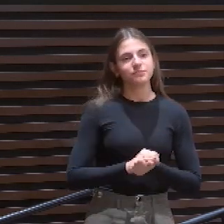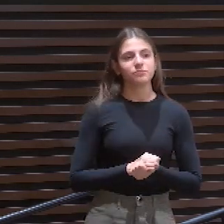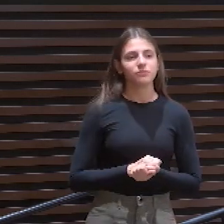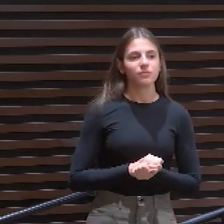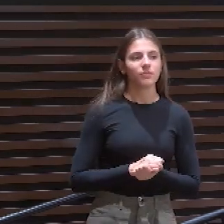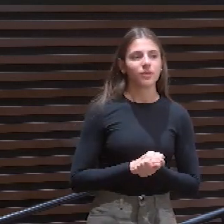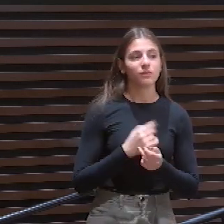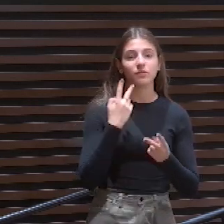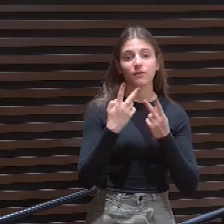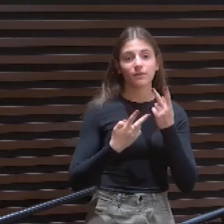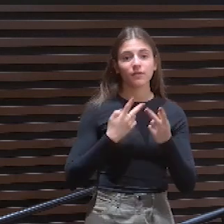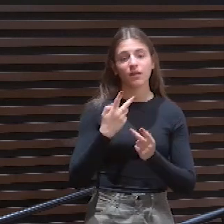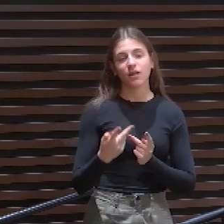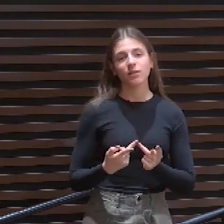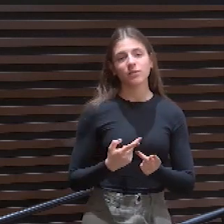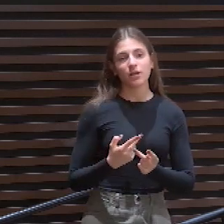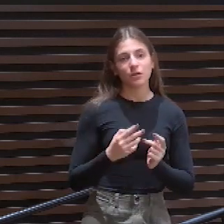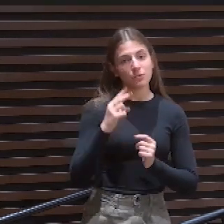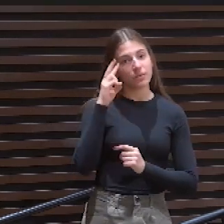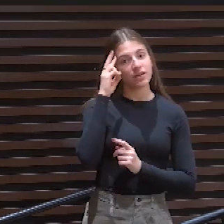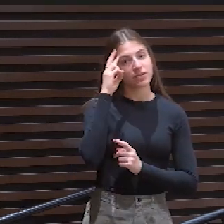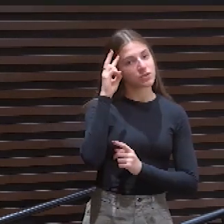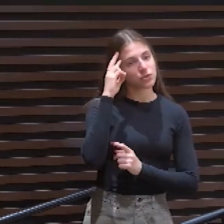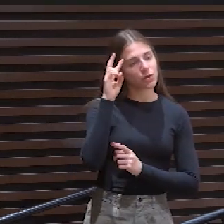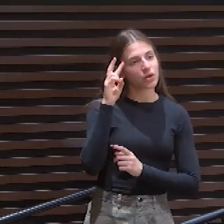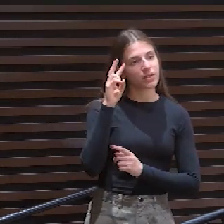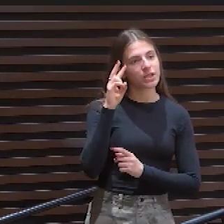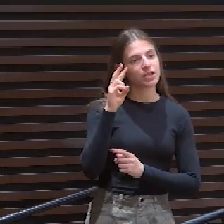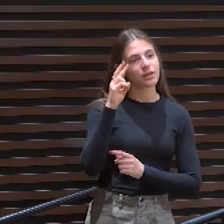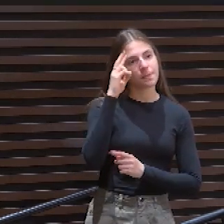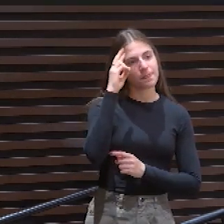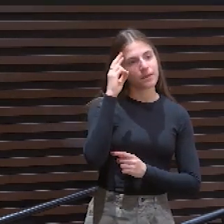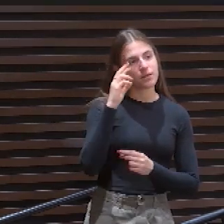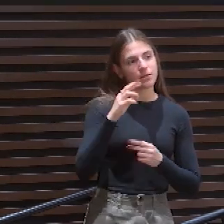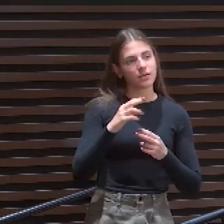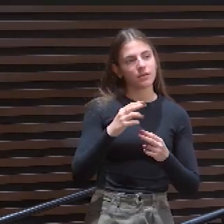nossos critérios são ruins.